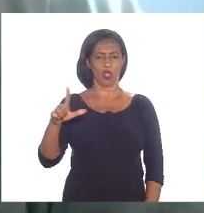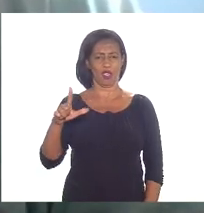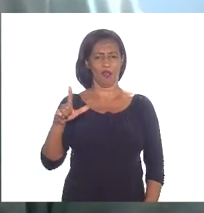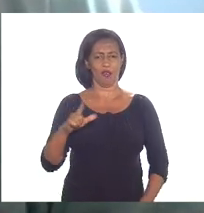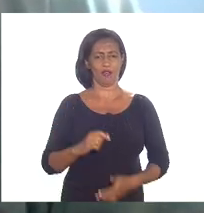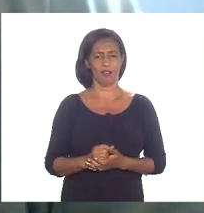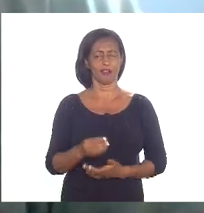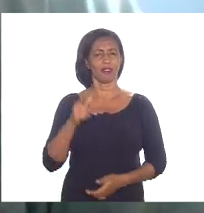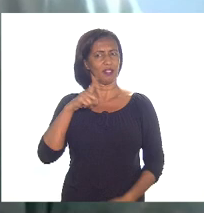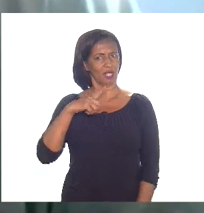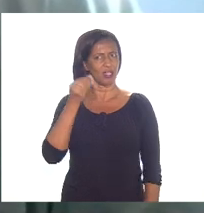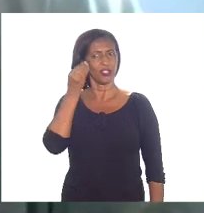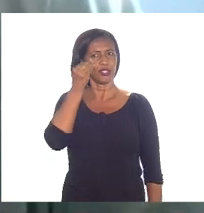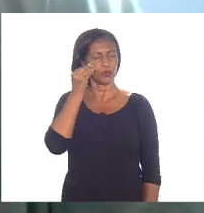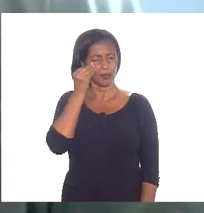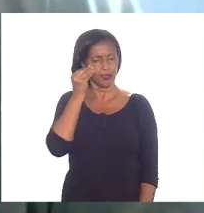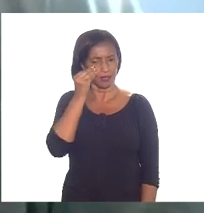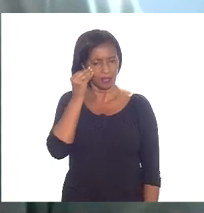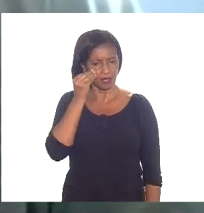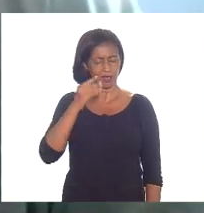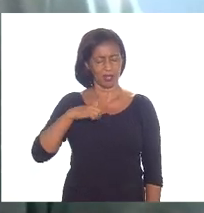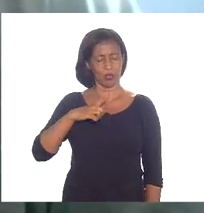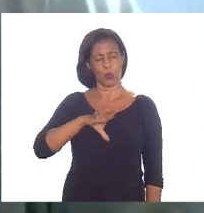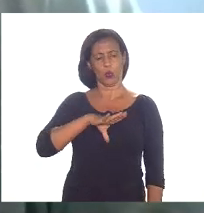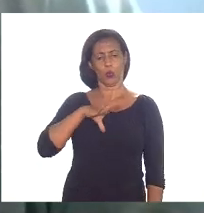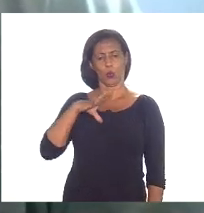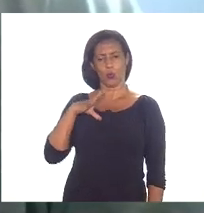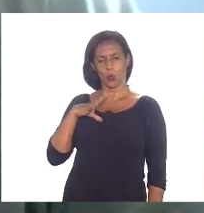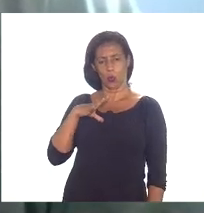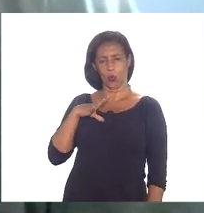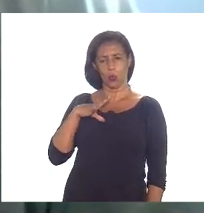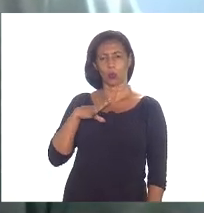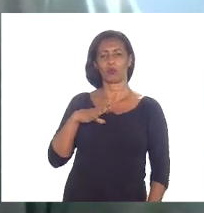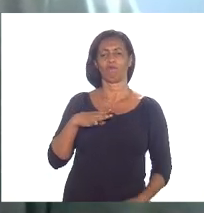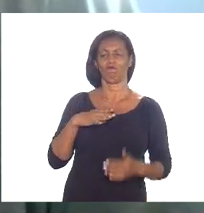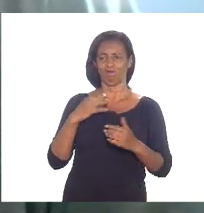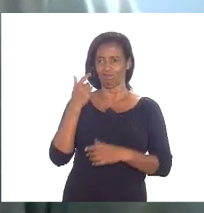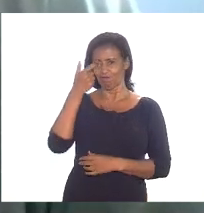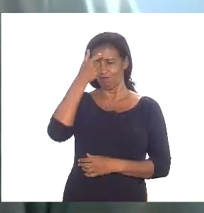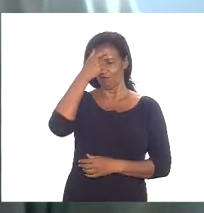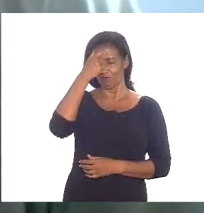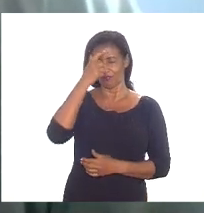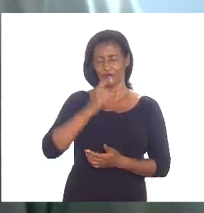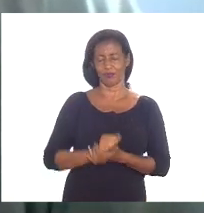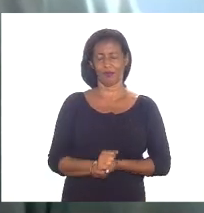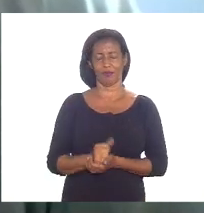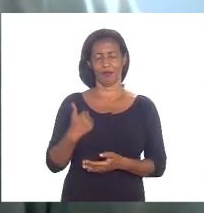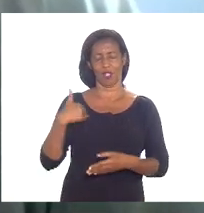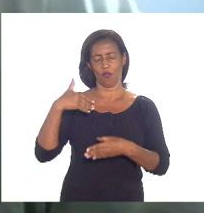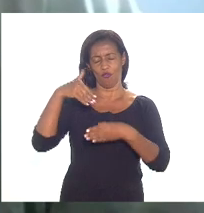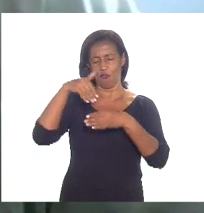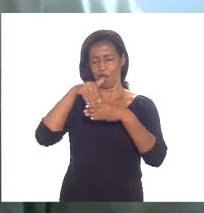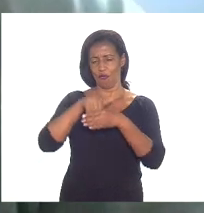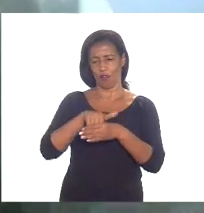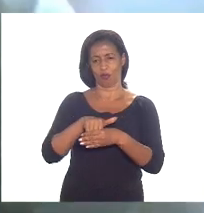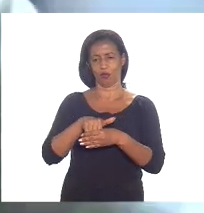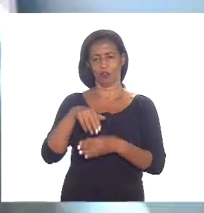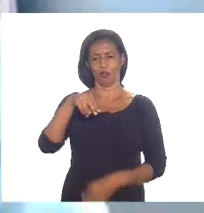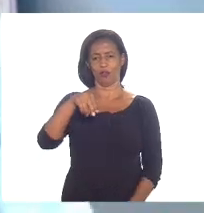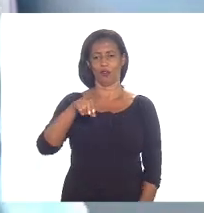experiência, tem coragem e tem discernimento. Portanto, Voto consciente, Noel de